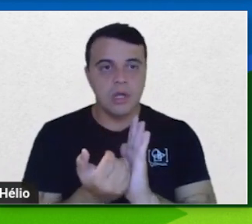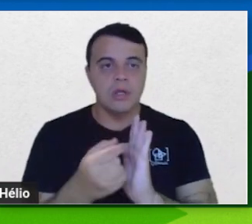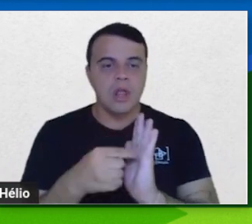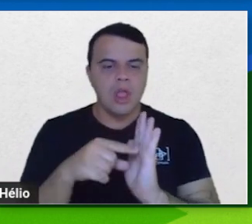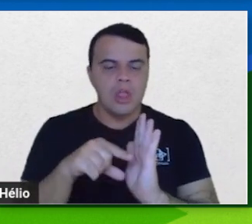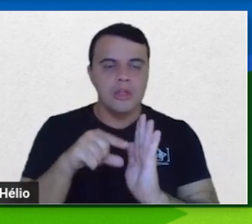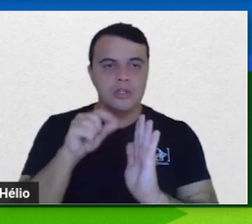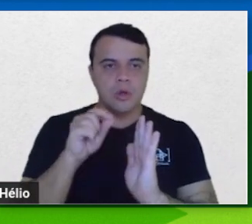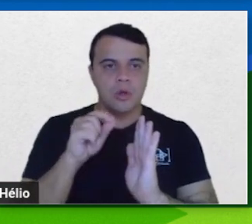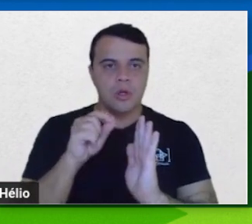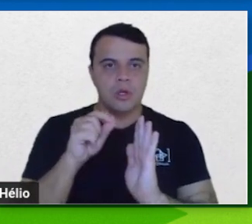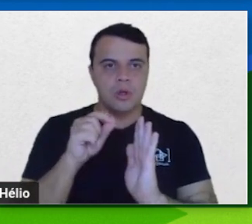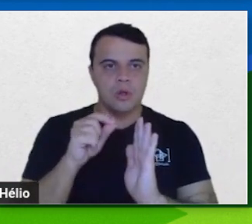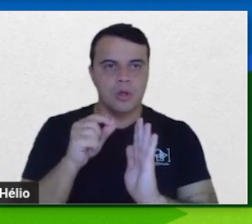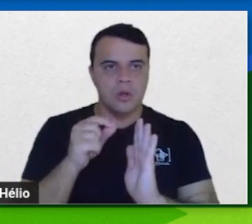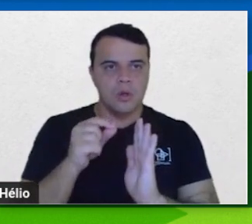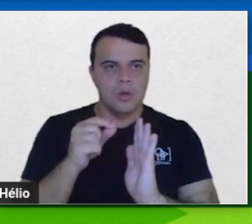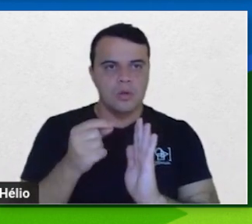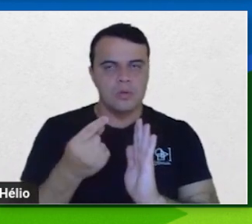escolhem uma